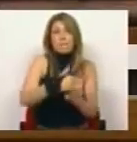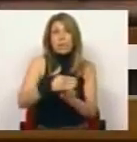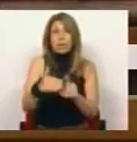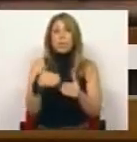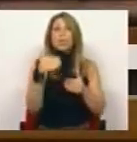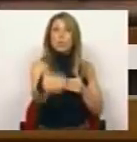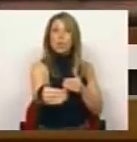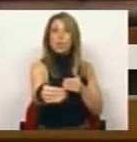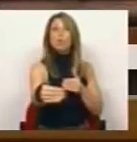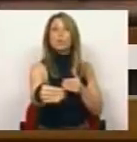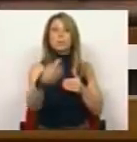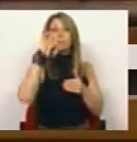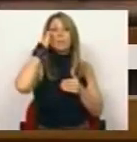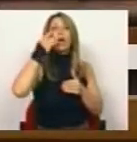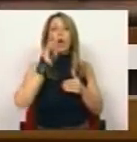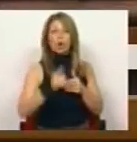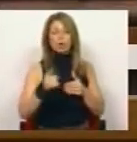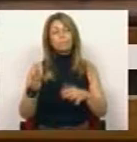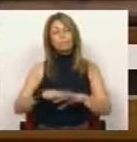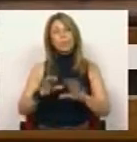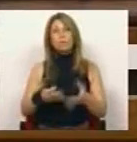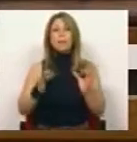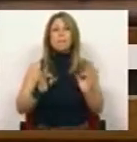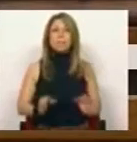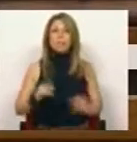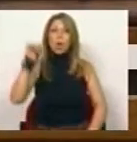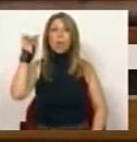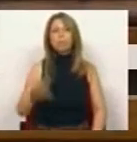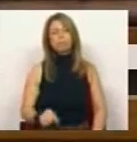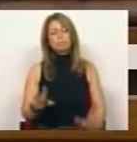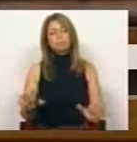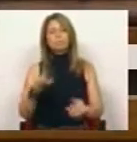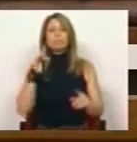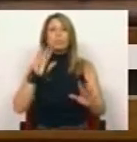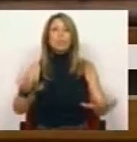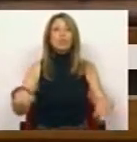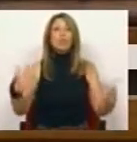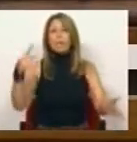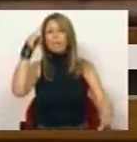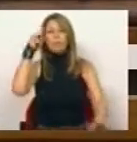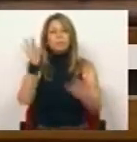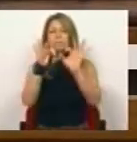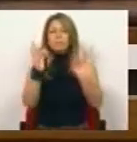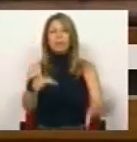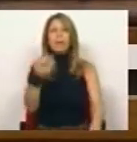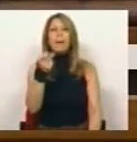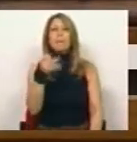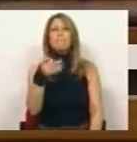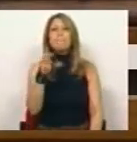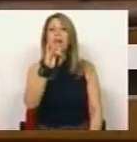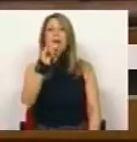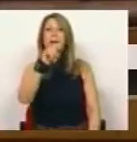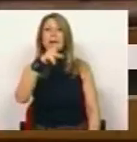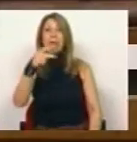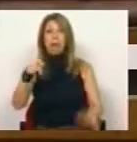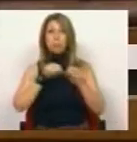Nesse sentido, é preciso atuar sobre aquela que pode já ser considerada uma praga dos tempos atuais e promover